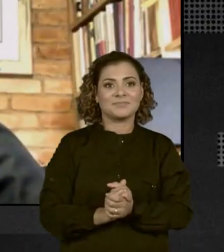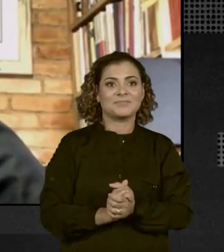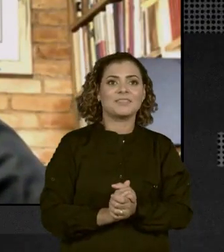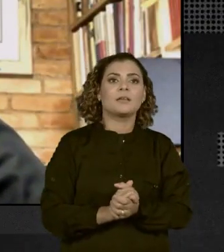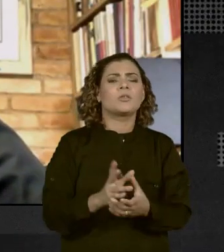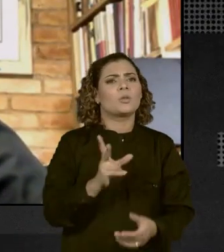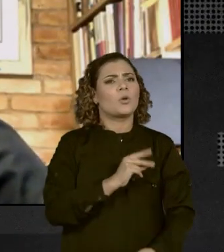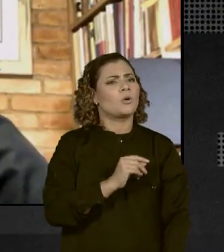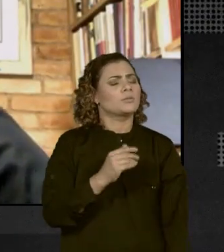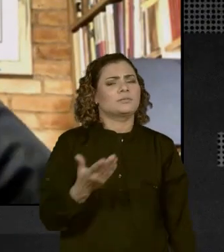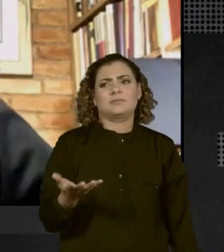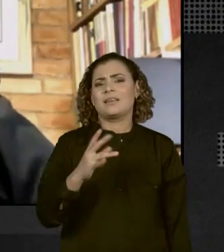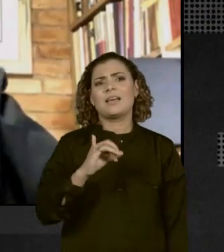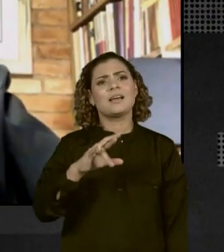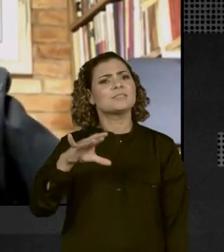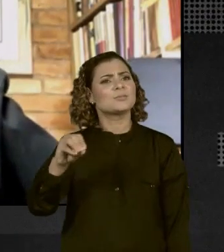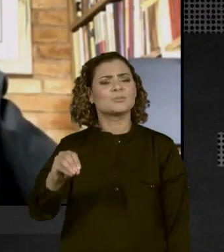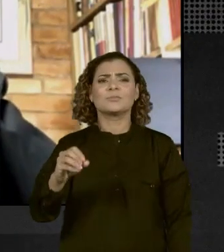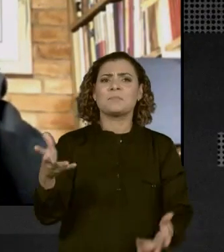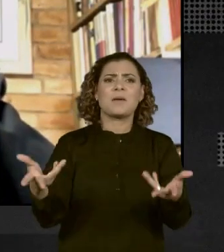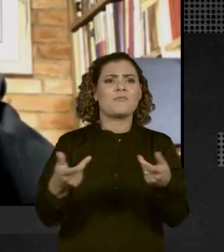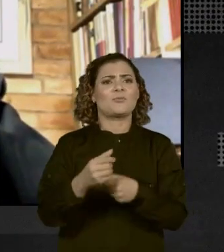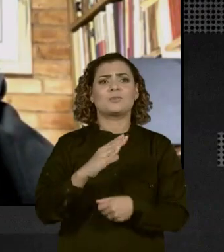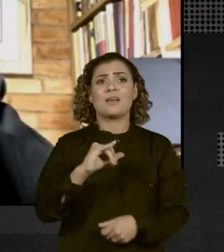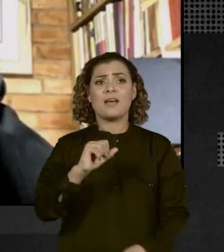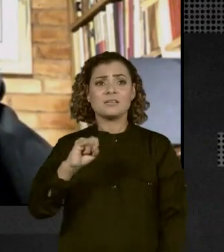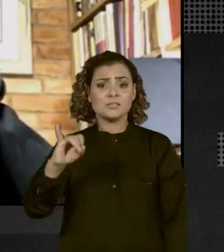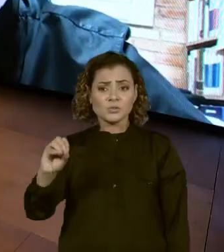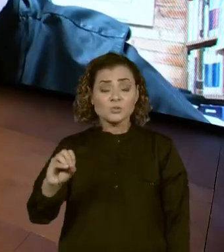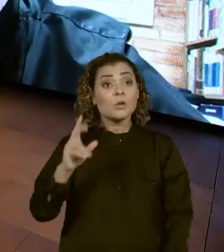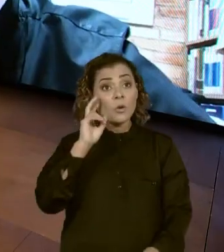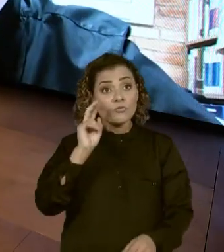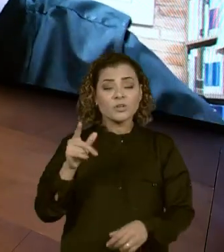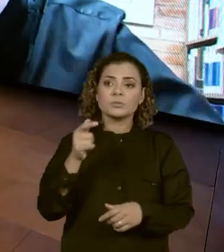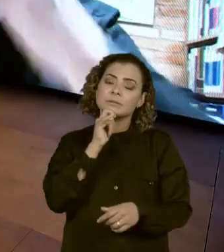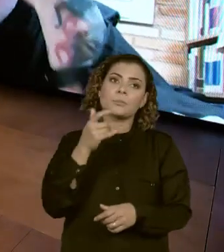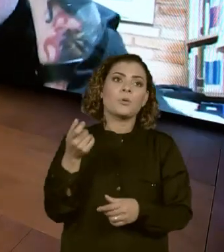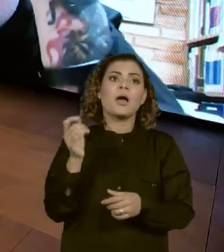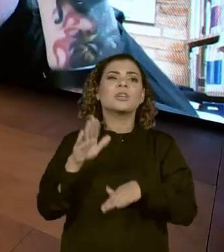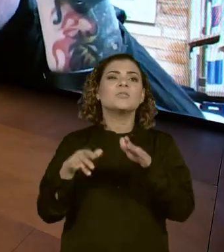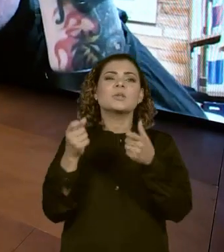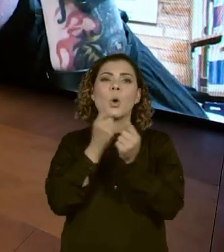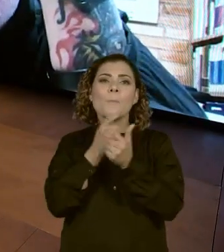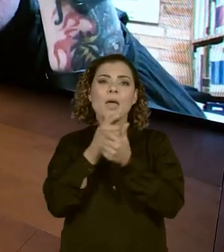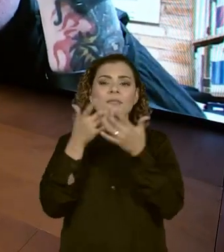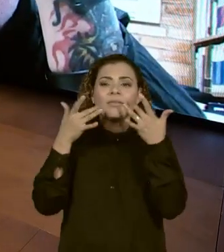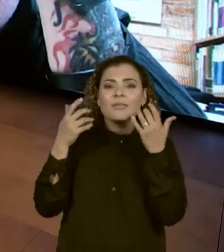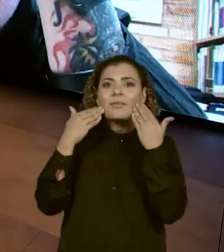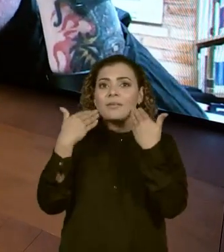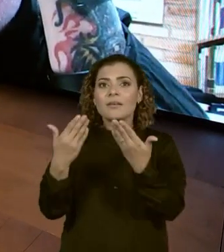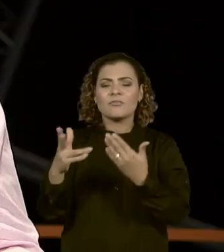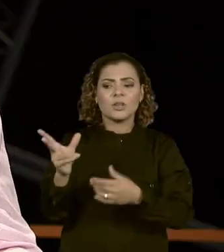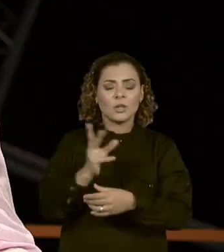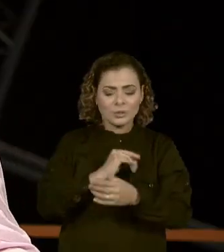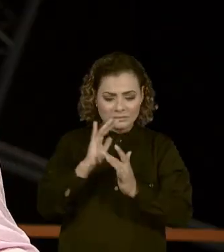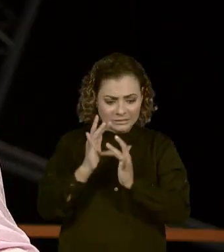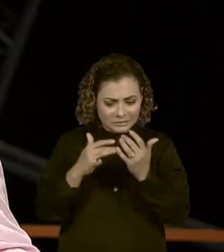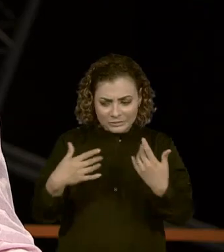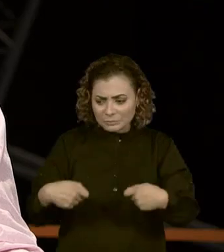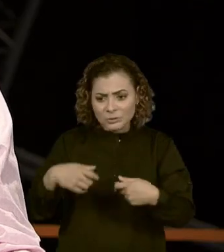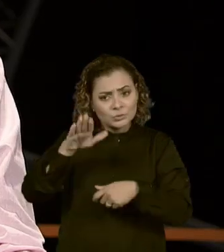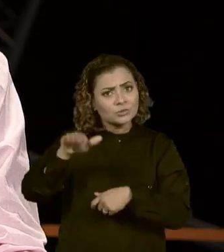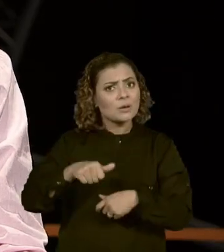é inegável e do bom teatro, né? Então, um beijo para você, meu querido. Grande